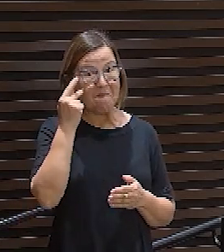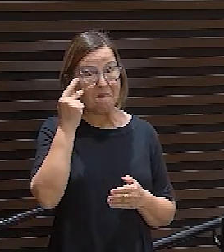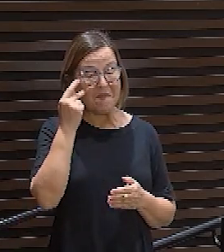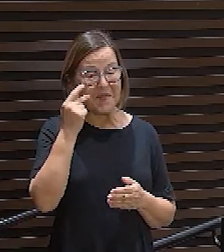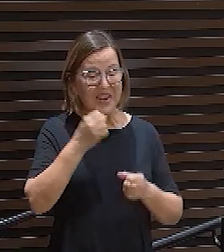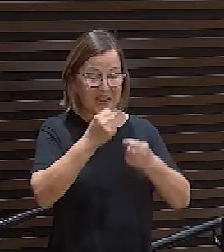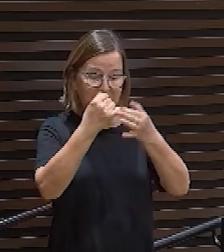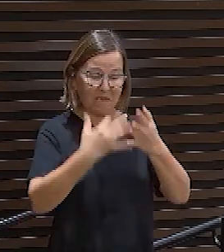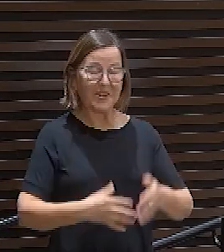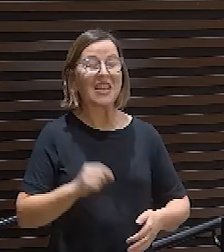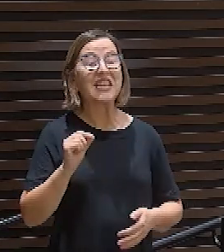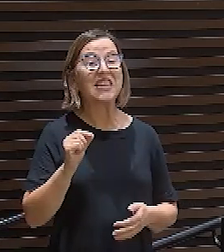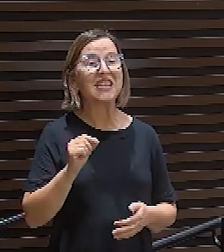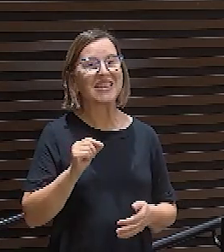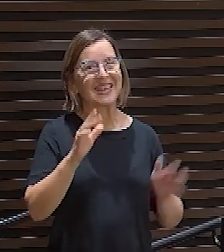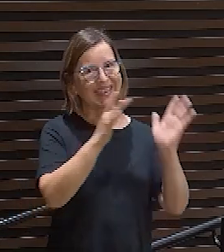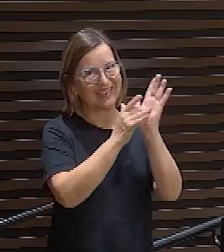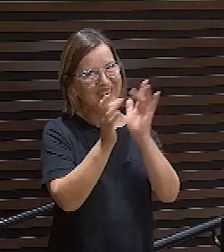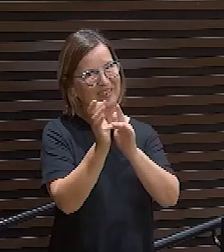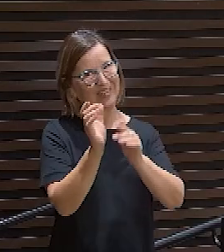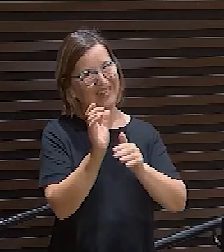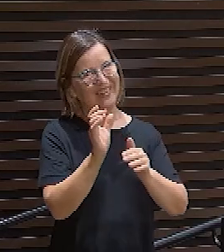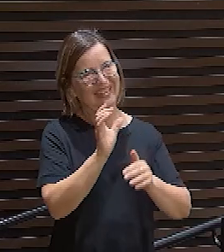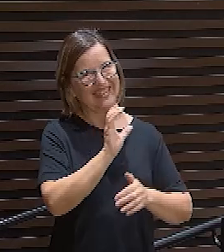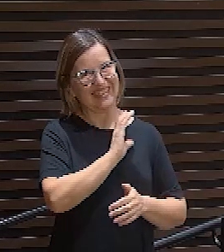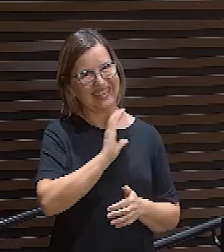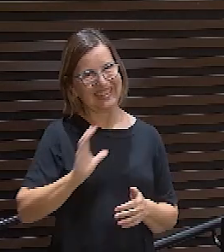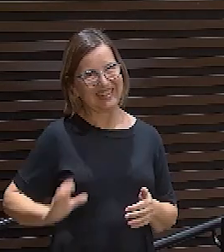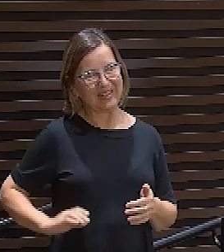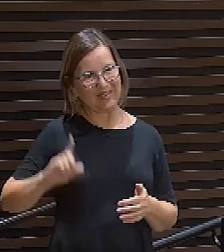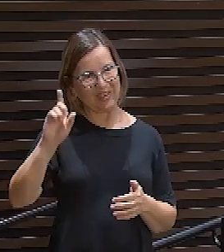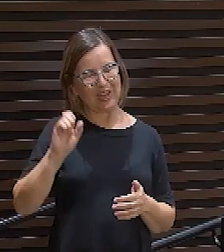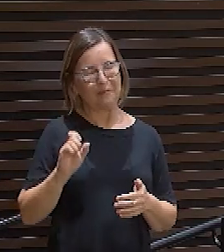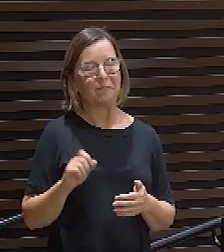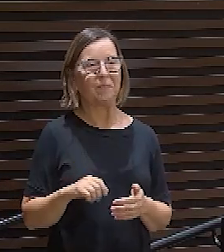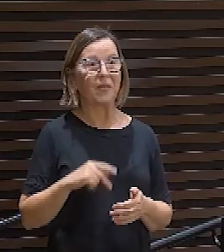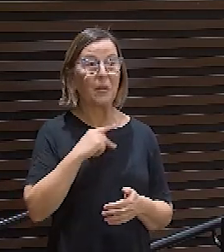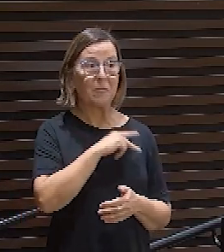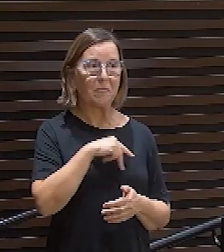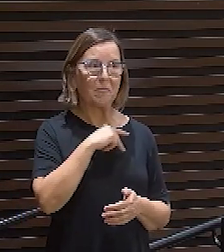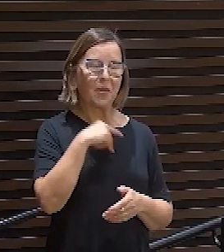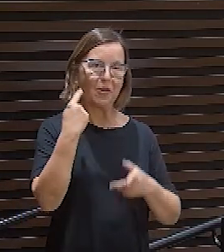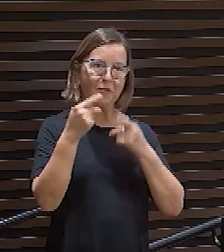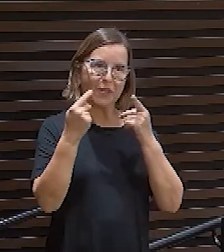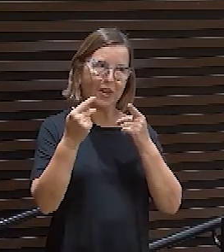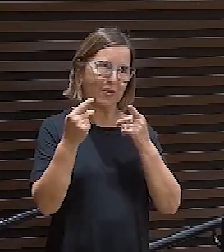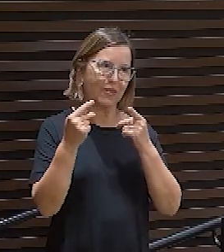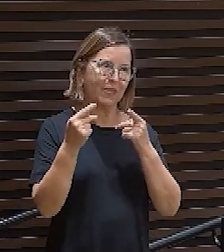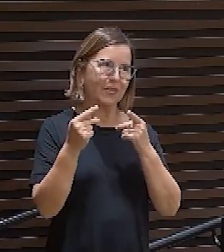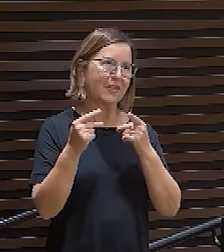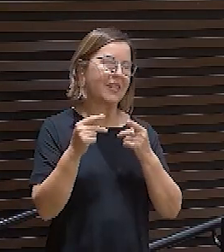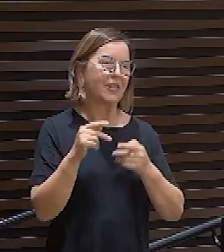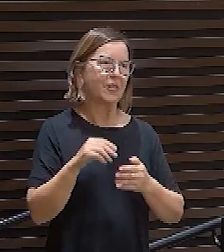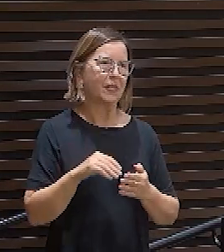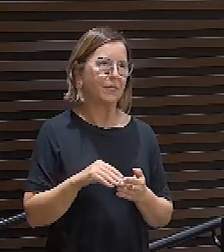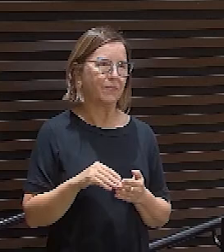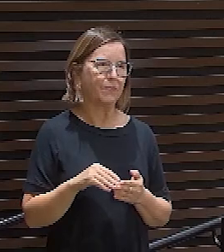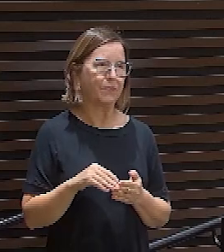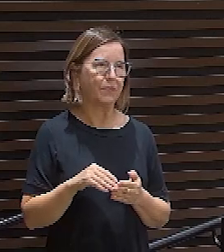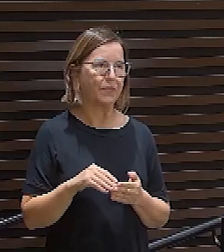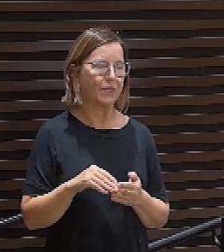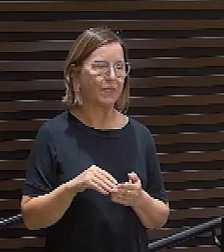que o homem que, como nós estamos hoje, na condição que nós estamos hoje, o homem que vira a sua